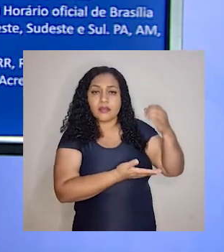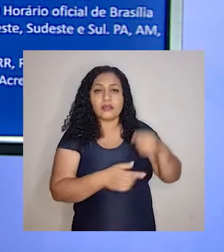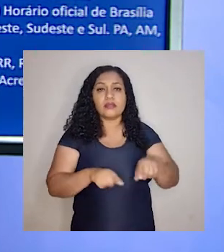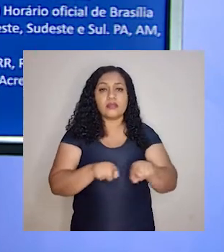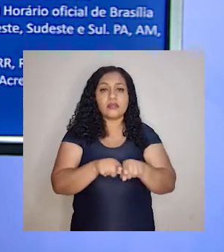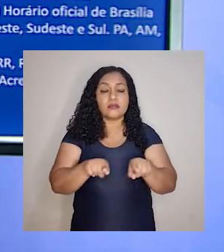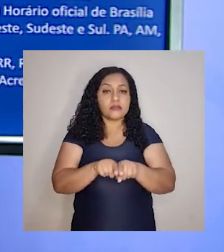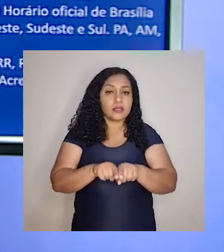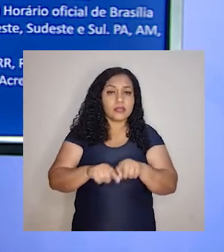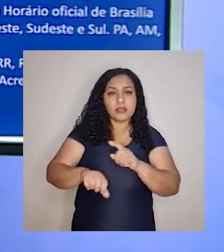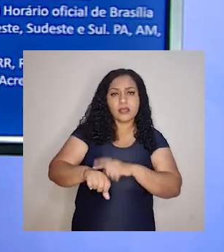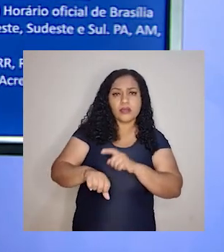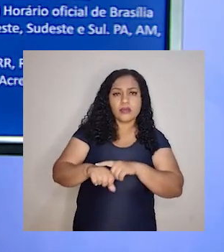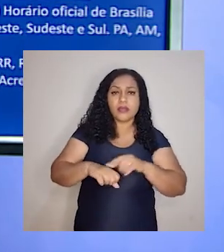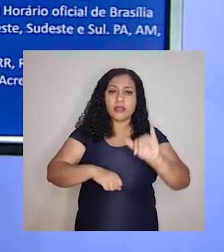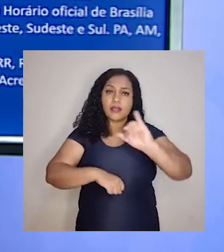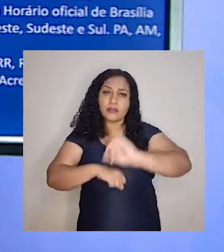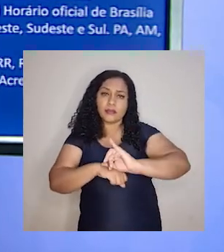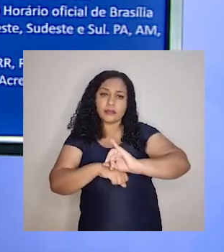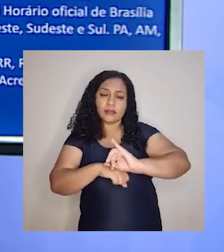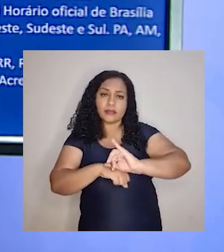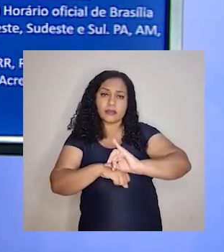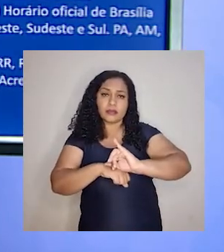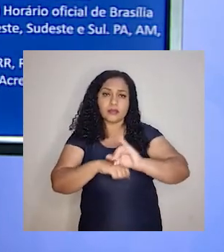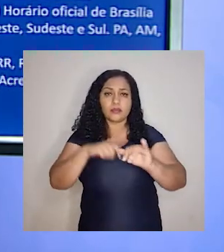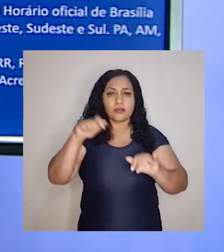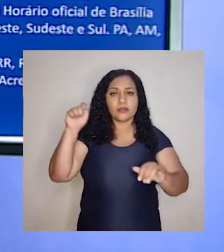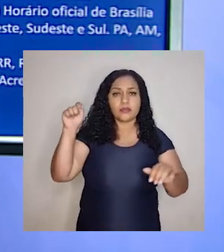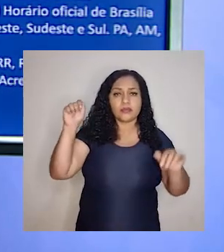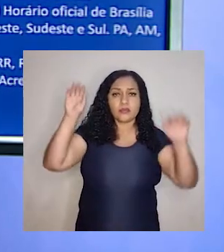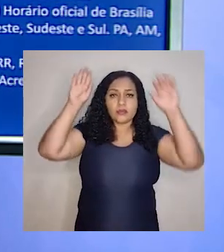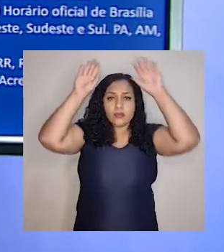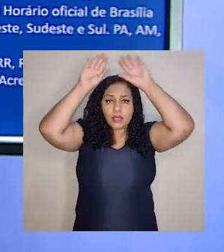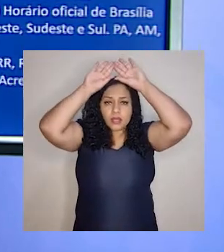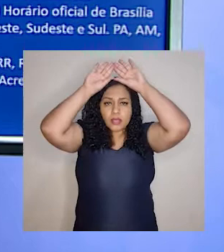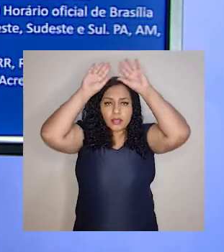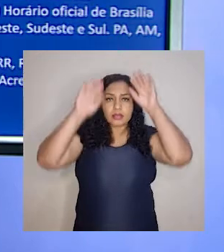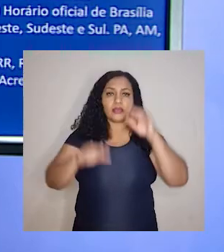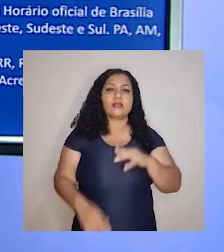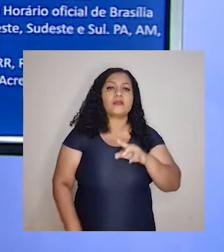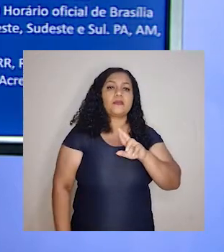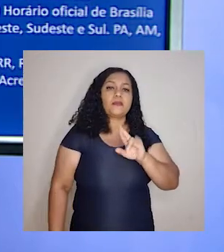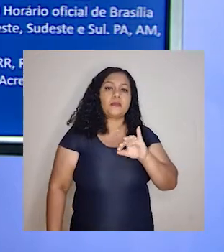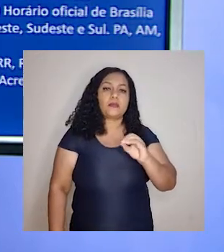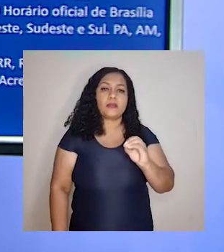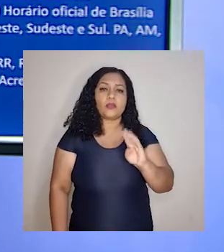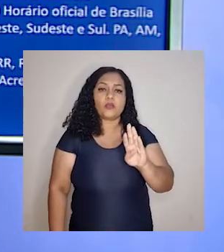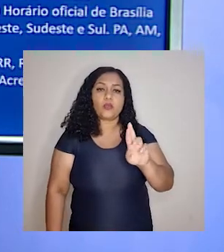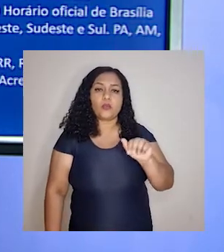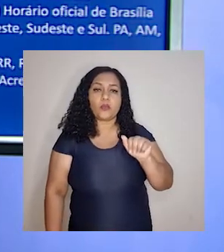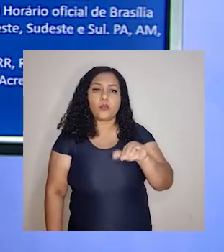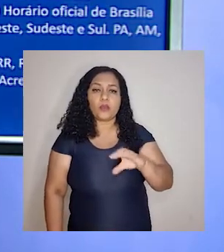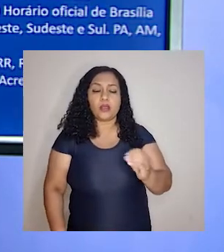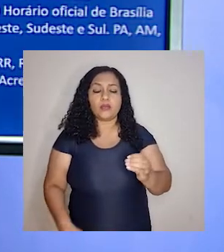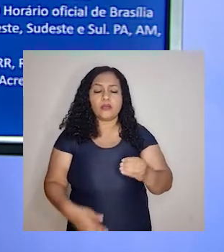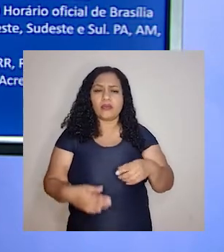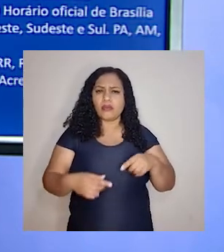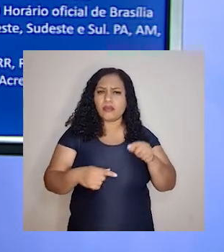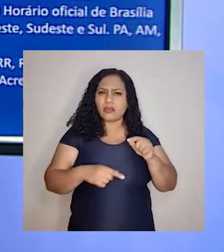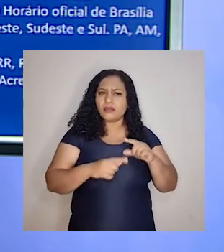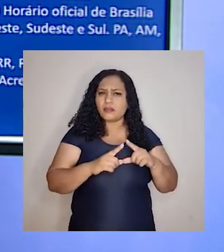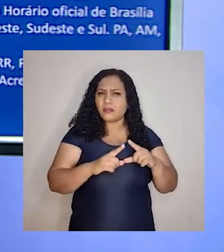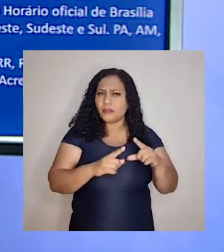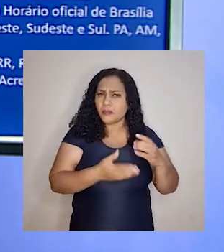serão a capital do Acre Rio Branco a fazer de cabeça como é tranquilo você aqui para praticamente falando são 11 horas